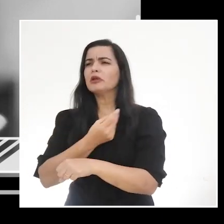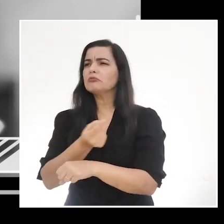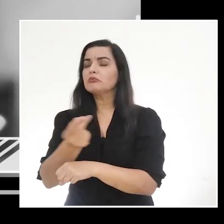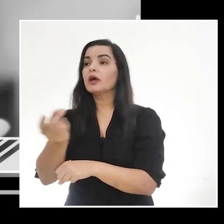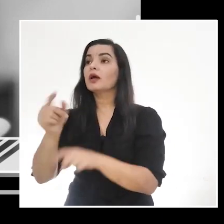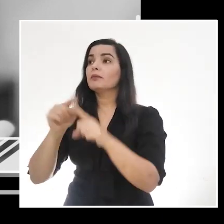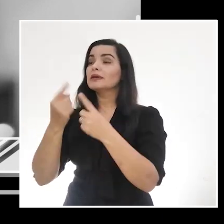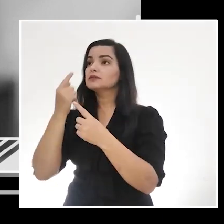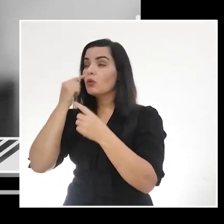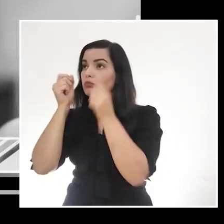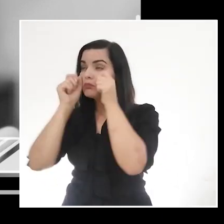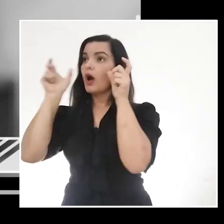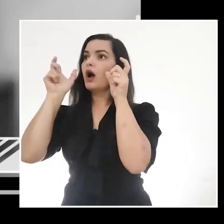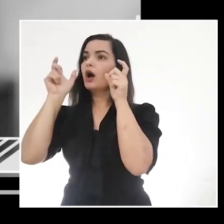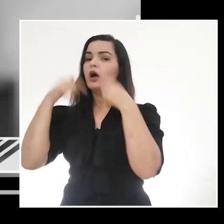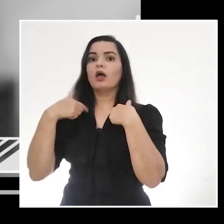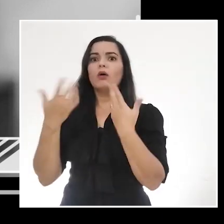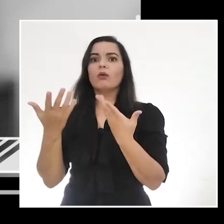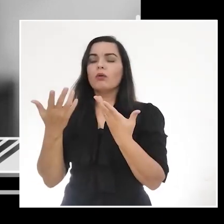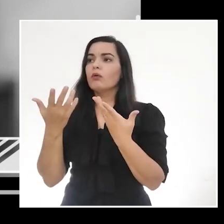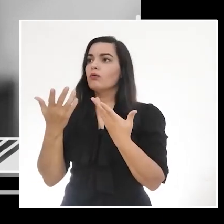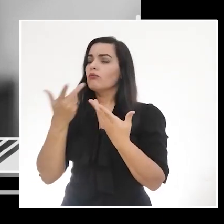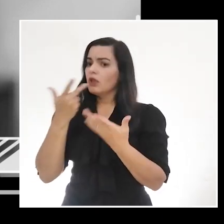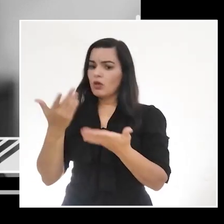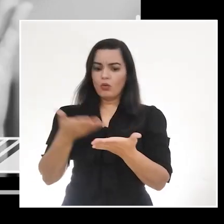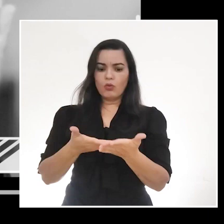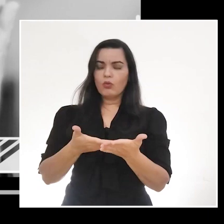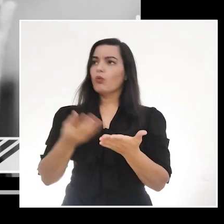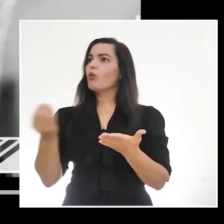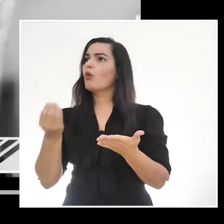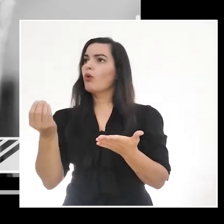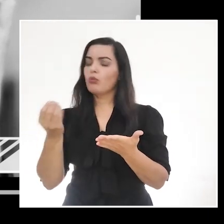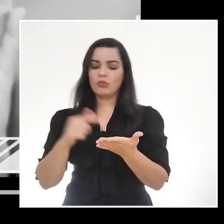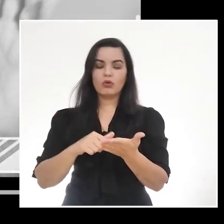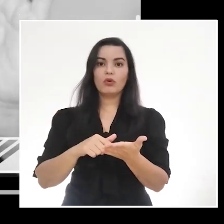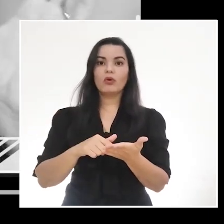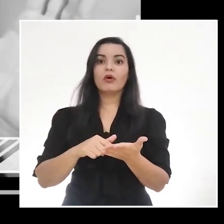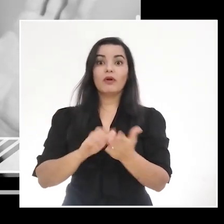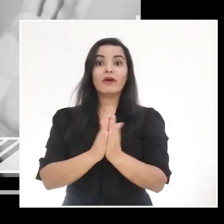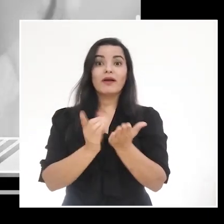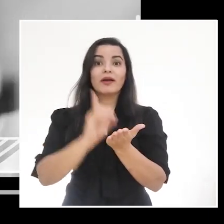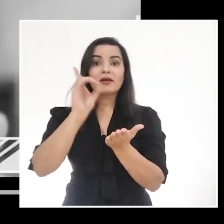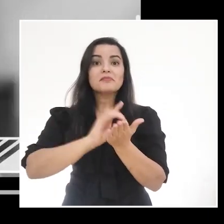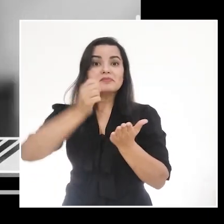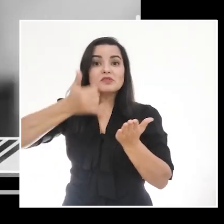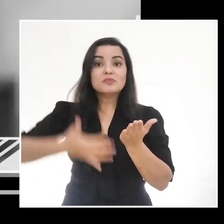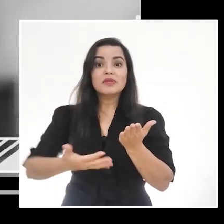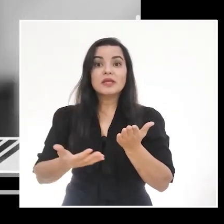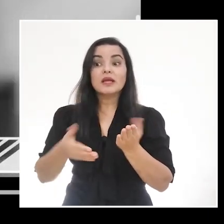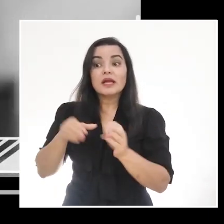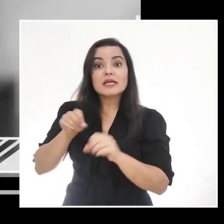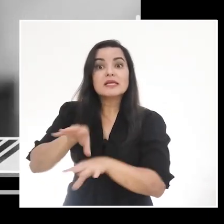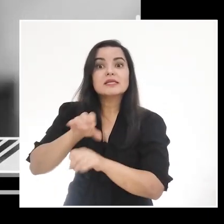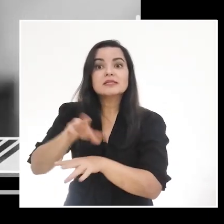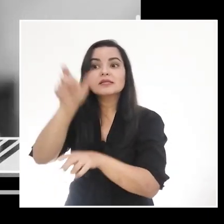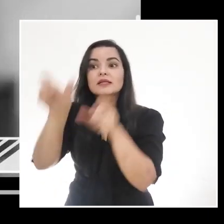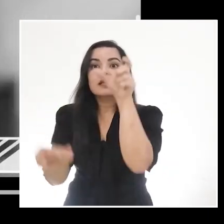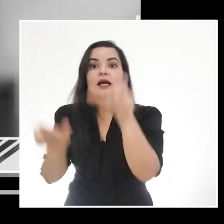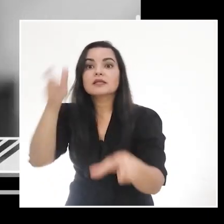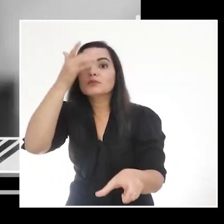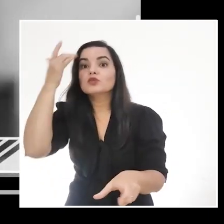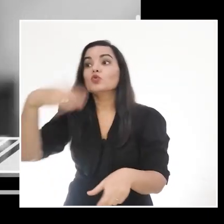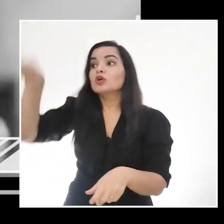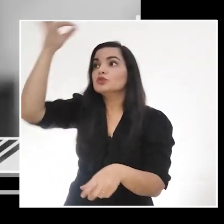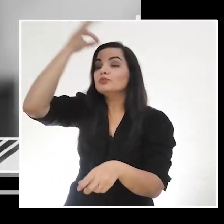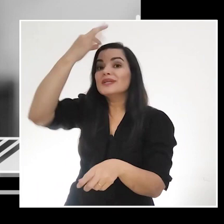e a palavra não era estranha para mim, ali minha mente se despertou. Mas como assim? Está aqui na Bíblia o caminho